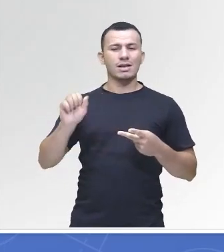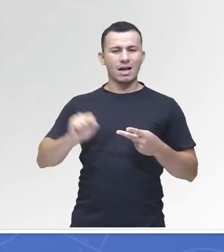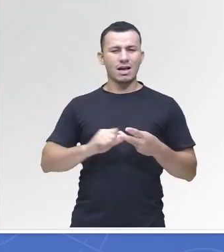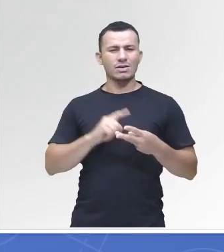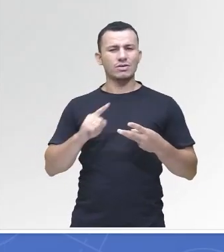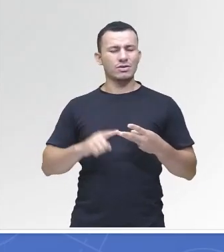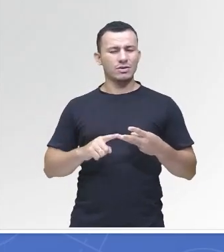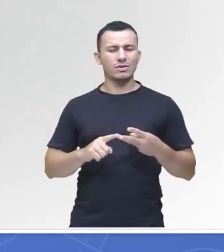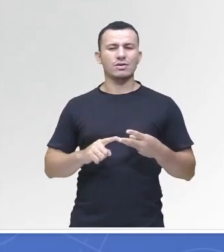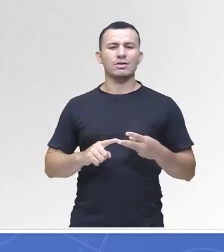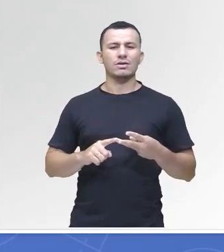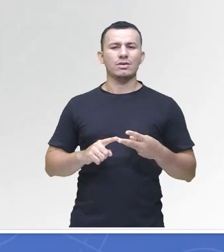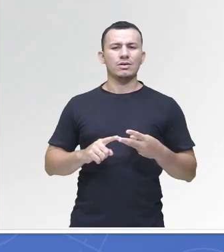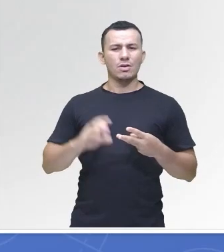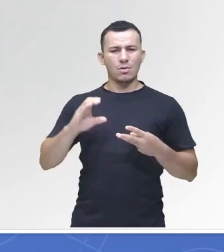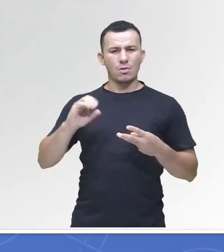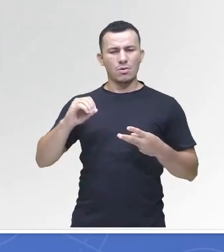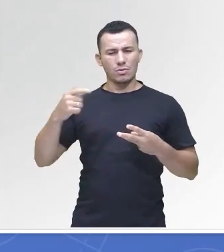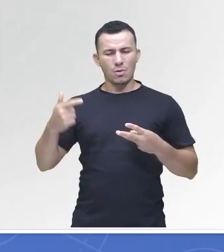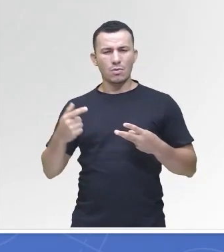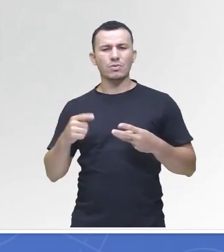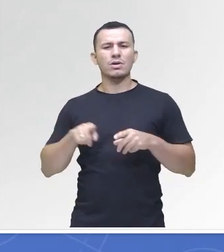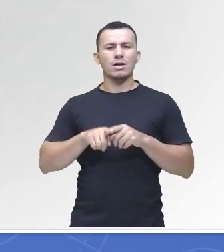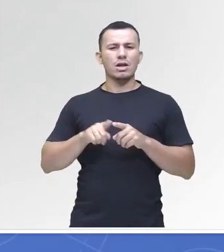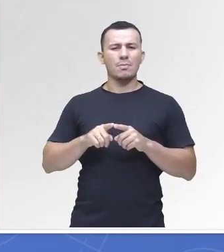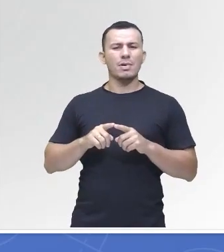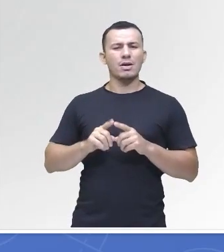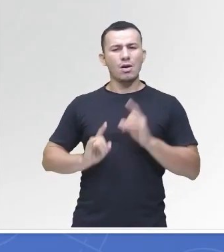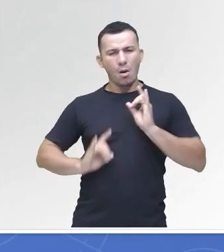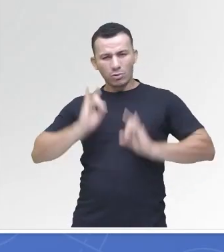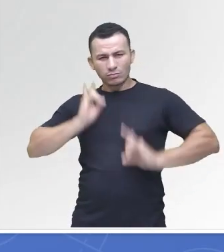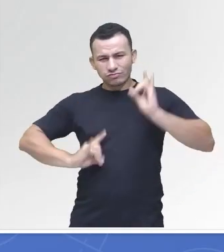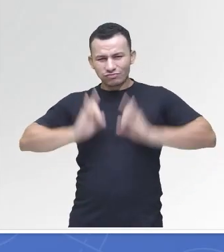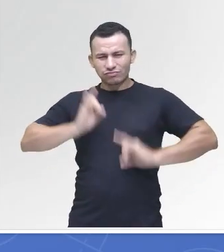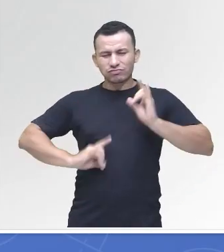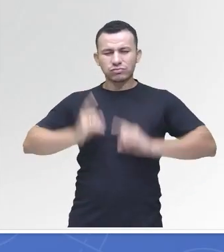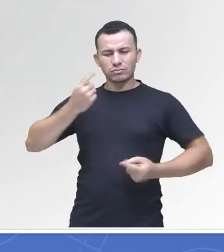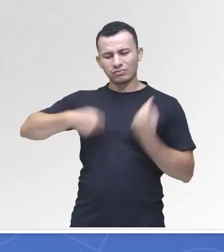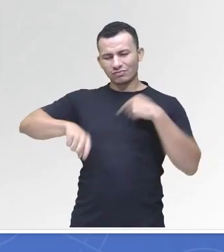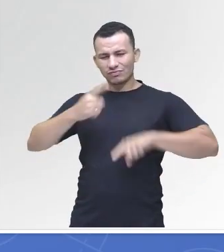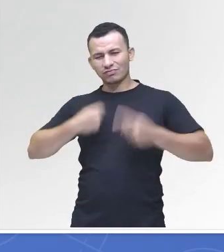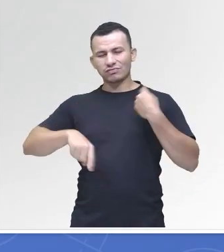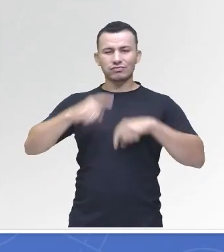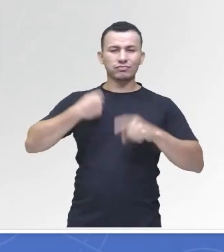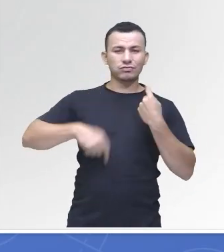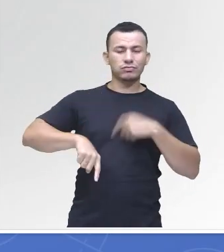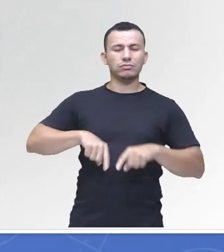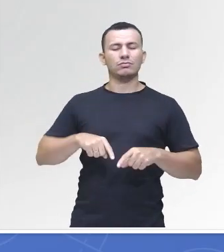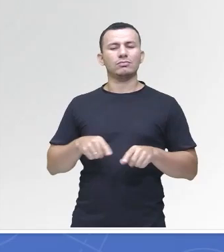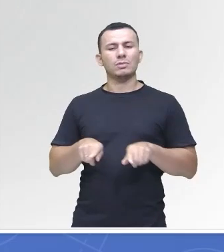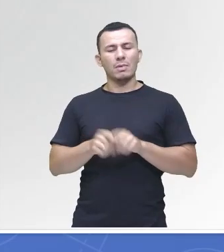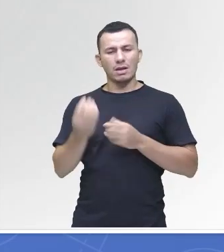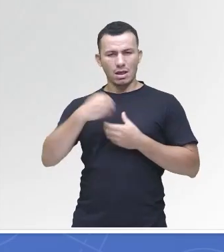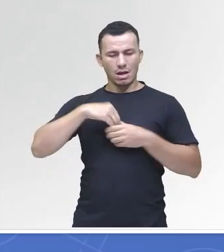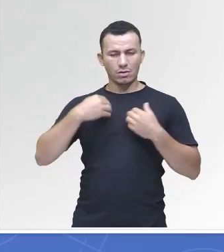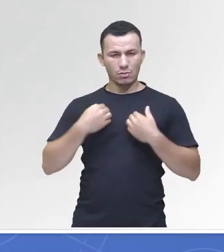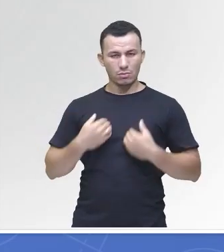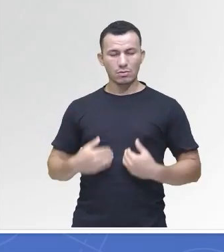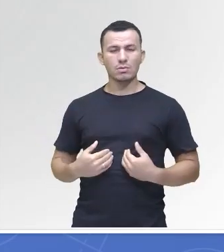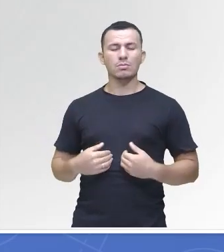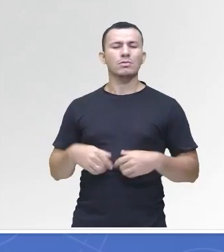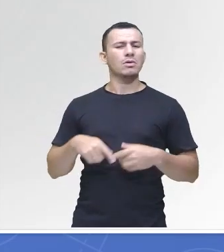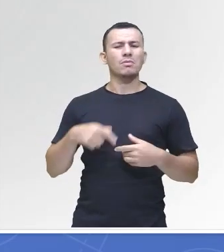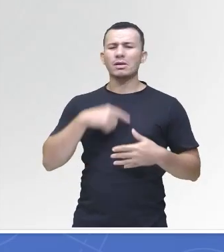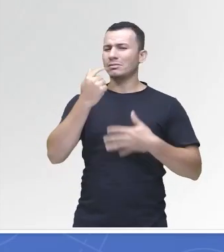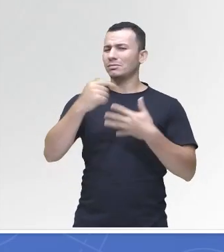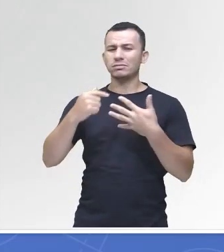carbônico, hormônios também, que são produzidos em glândulas que fazem parte aí do nosso organismo, tá? Ele transporta